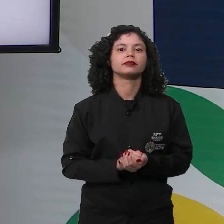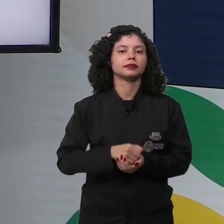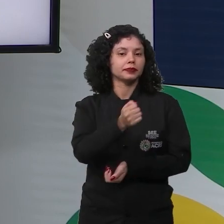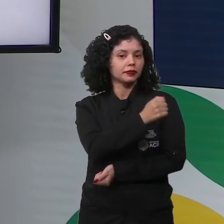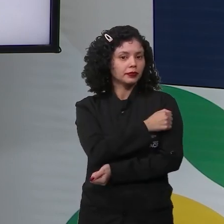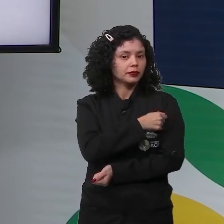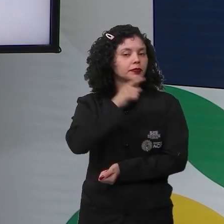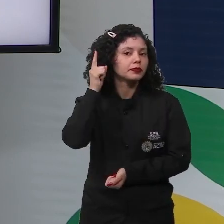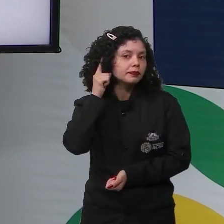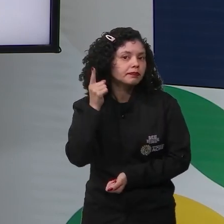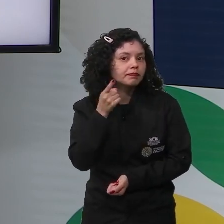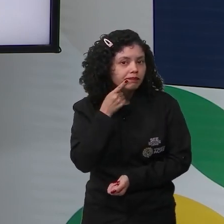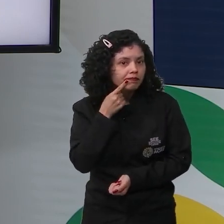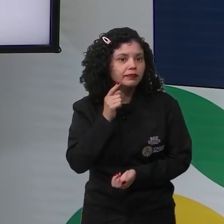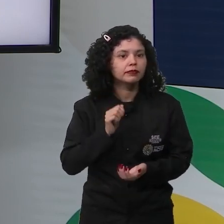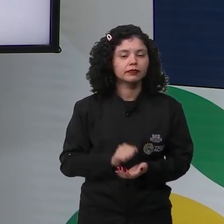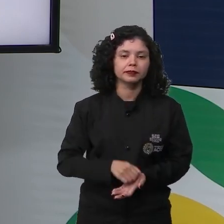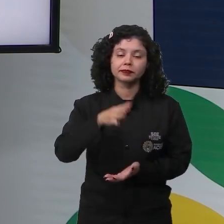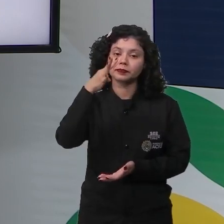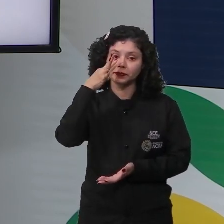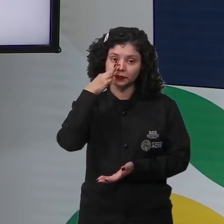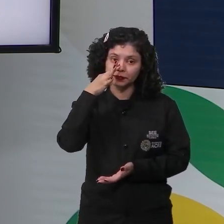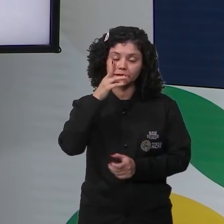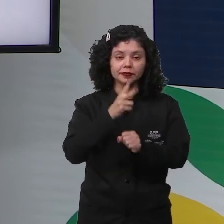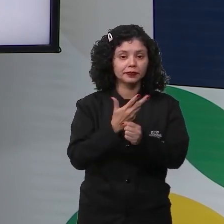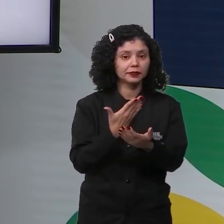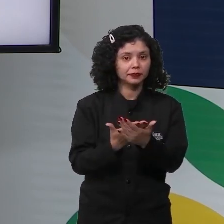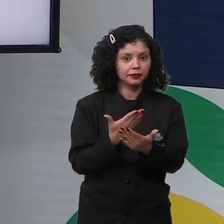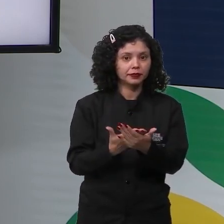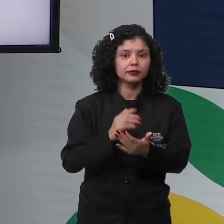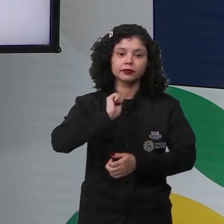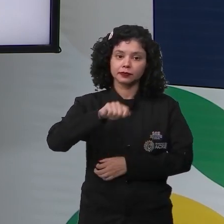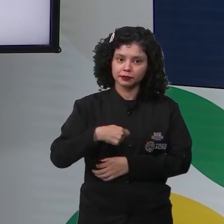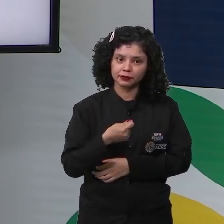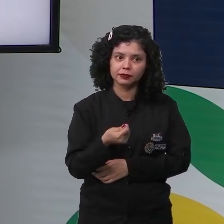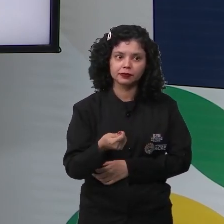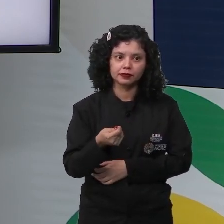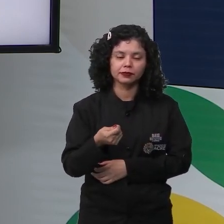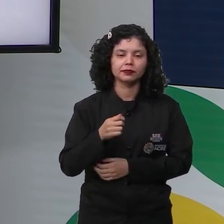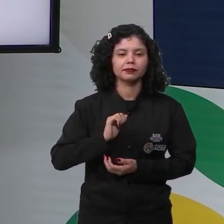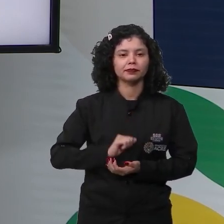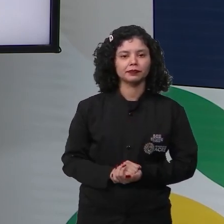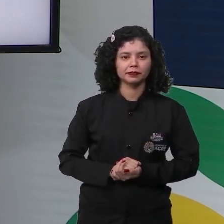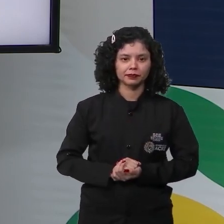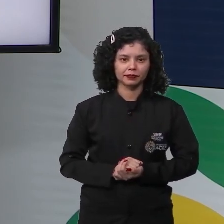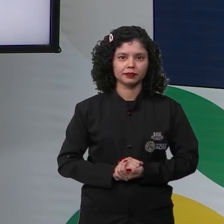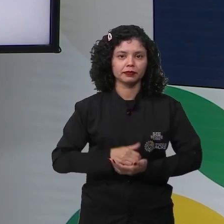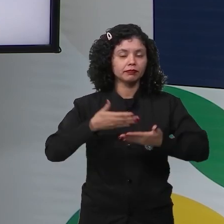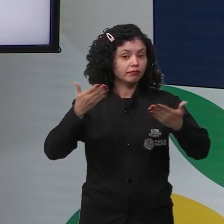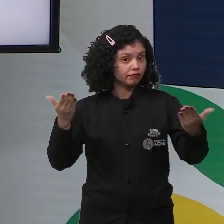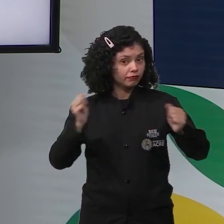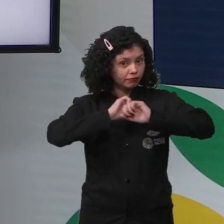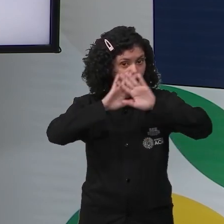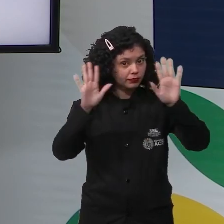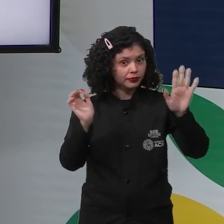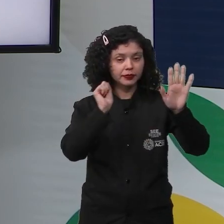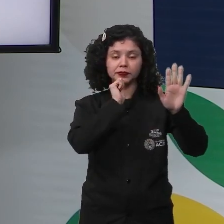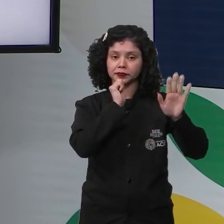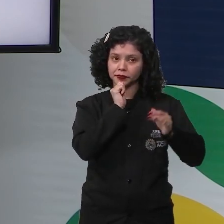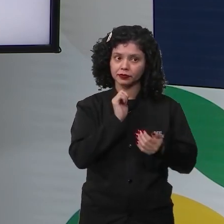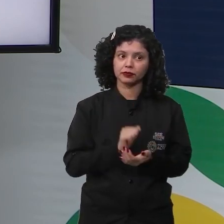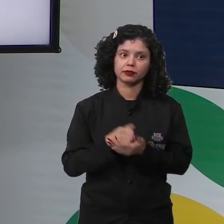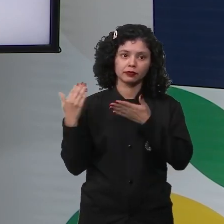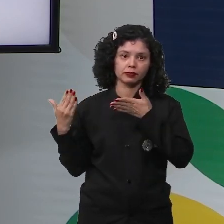alunos surdos que irão assistir essa videoaula, este é o meu sinal. E claro que nós temos